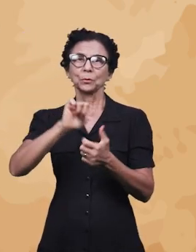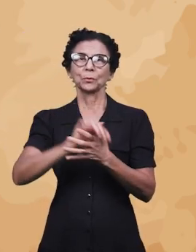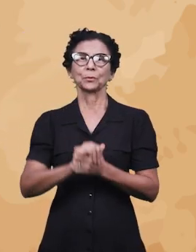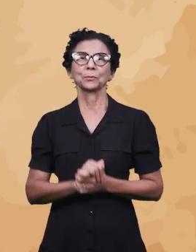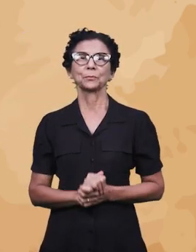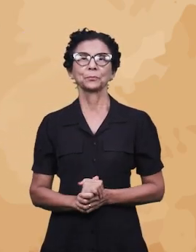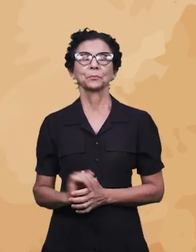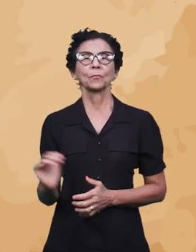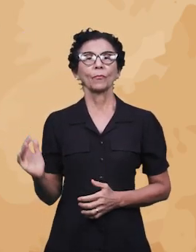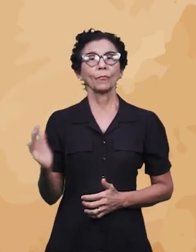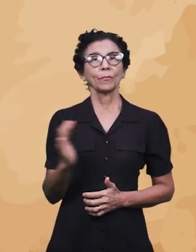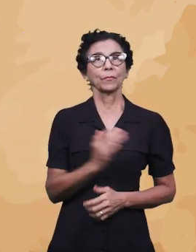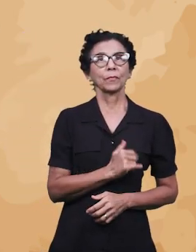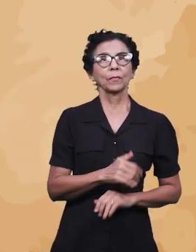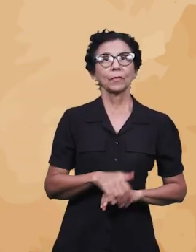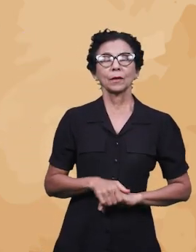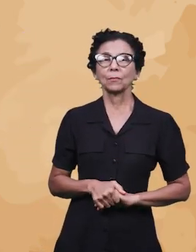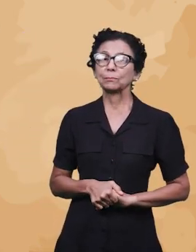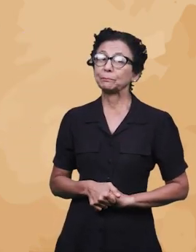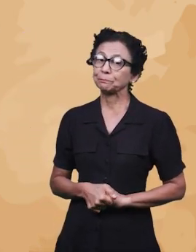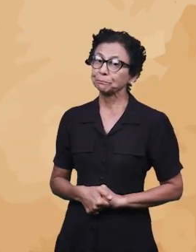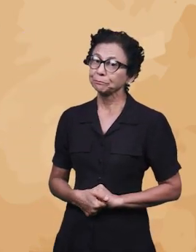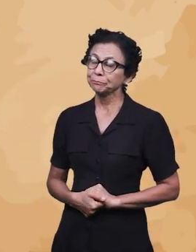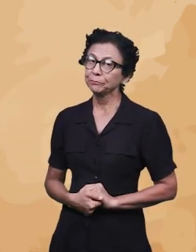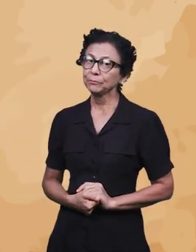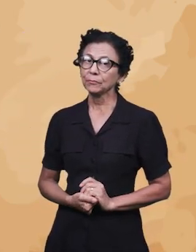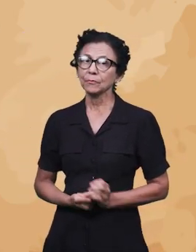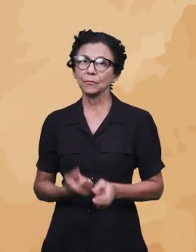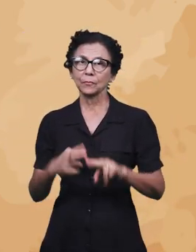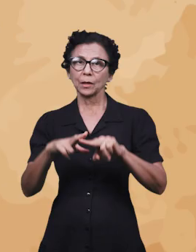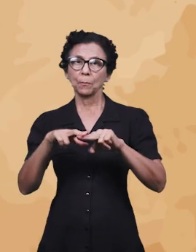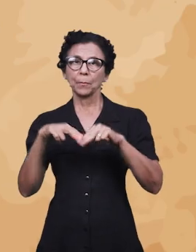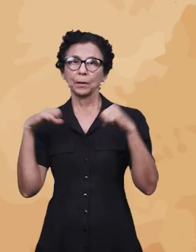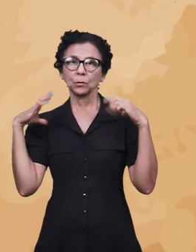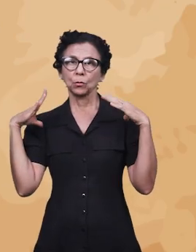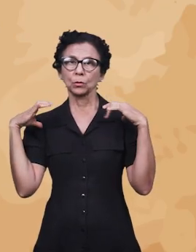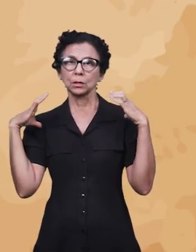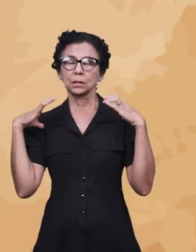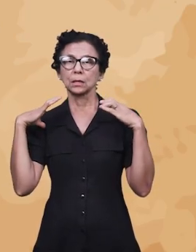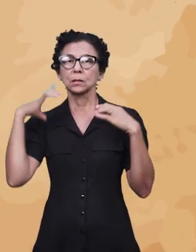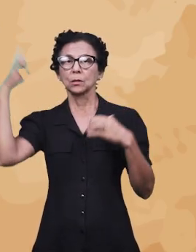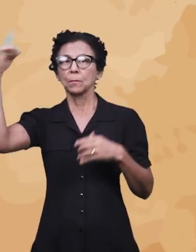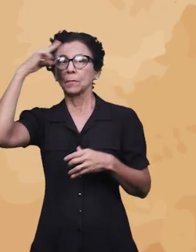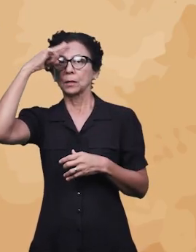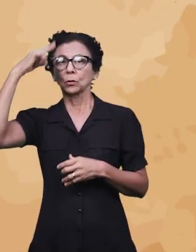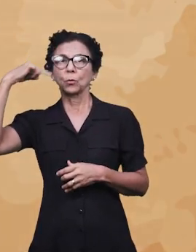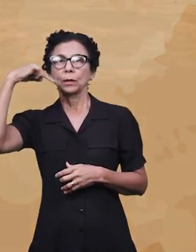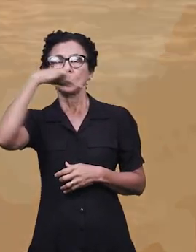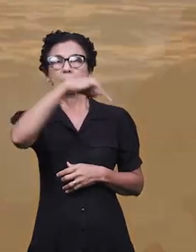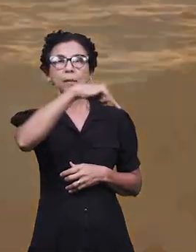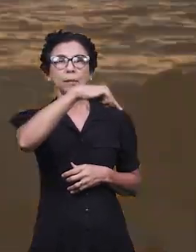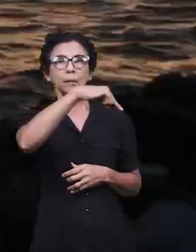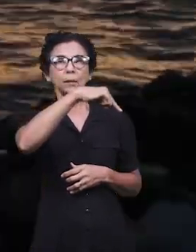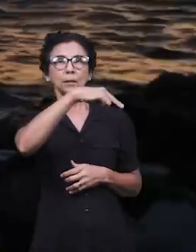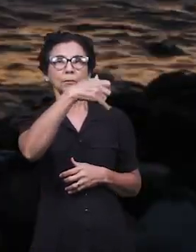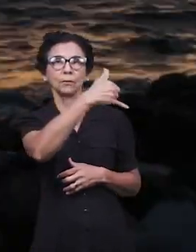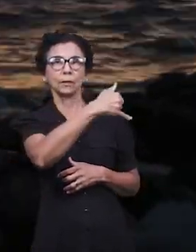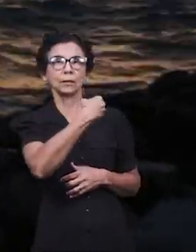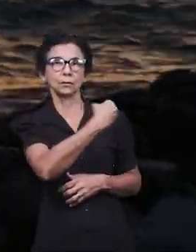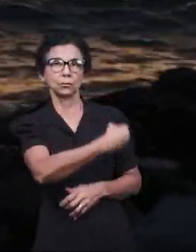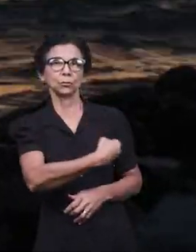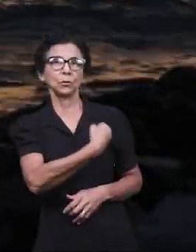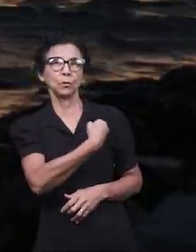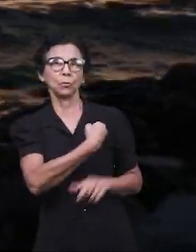ele é o enviado, para que notificasse a João. E as notificou a João. Agora, eu volto aqui para o pastor